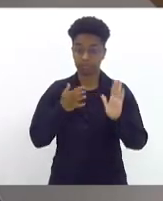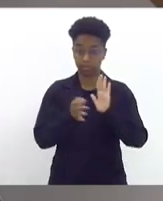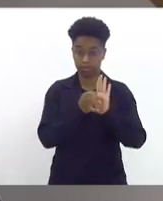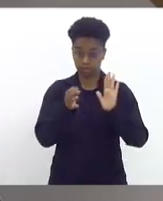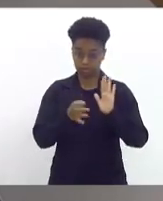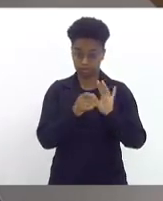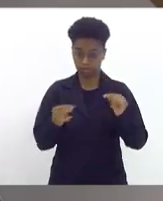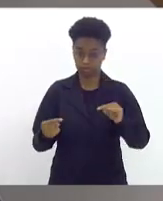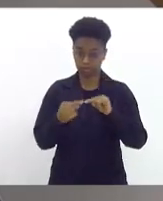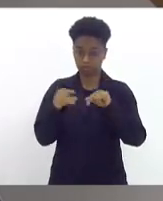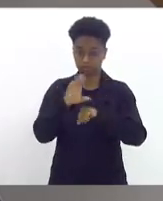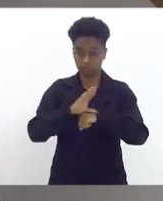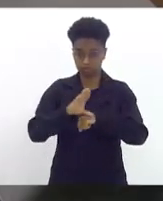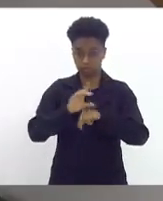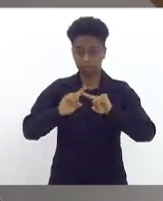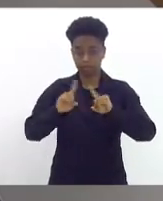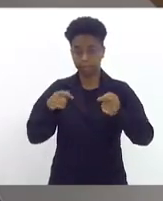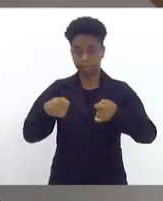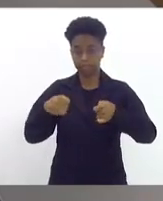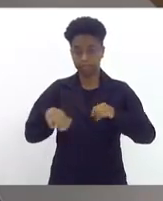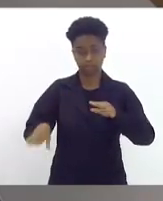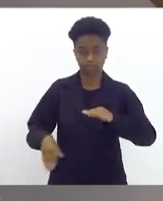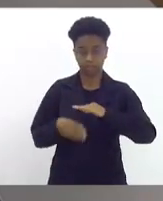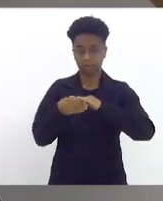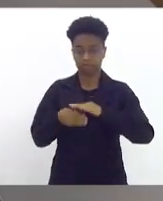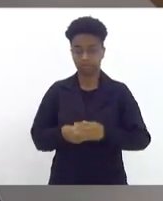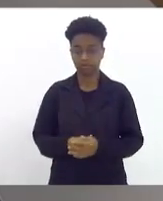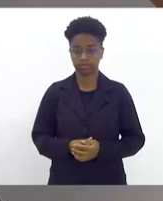pela constitucionalidade com emendas